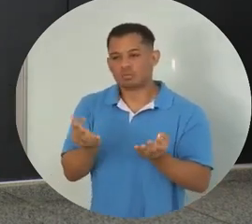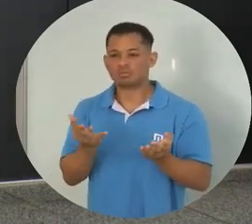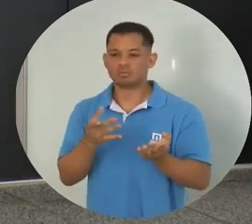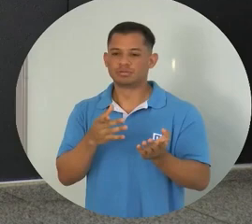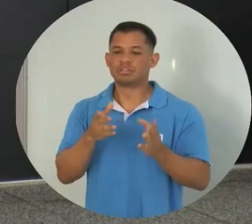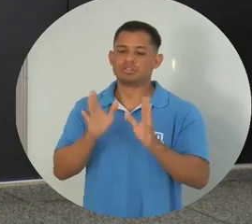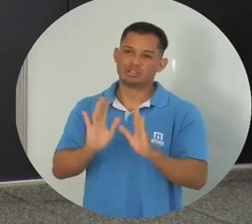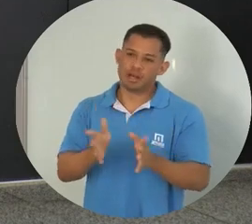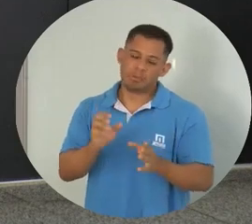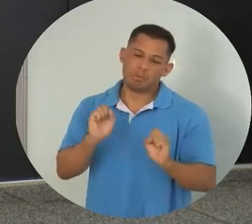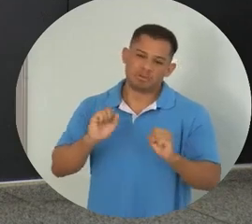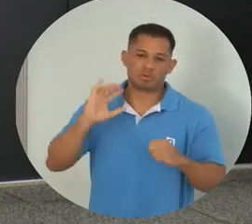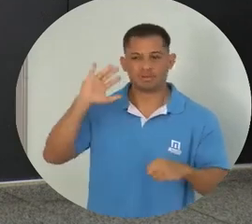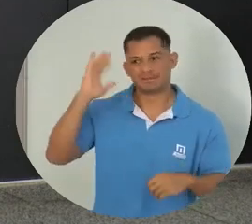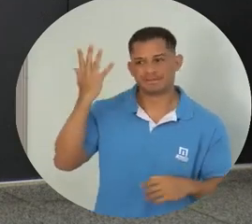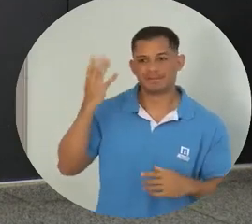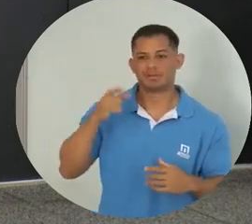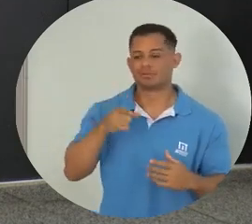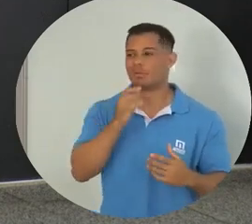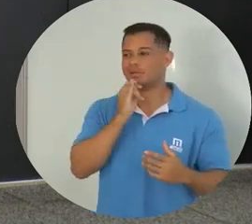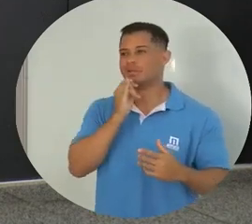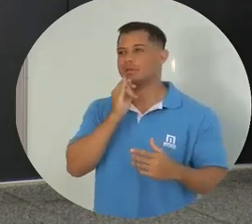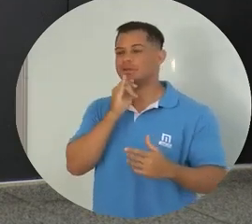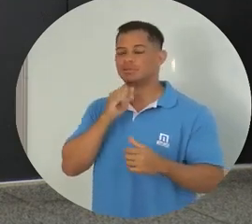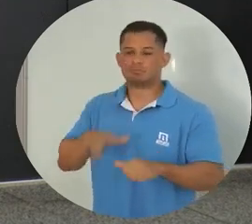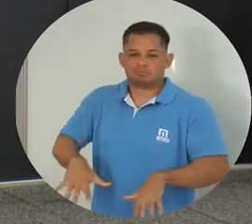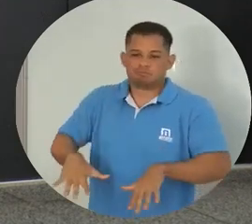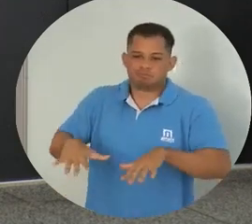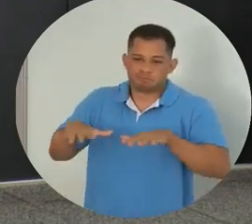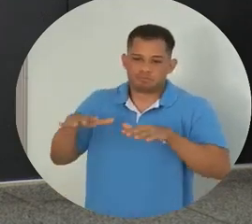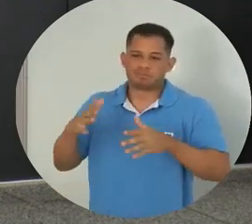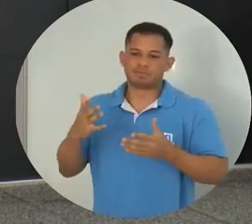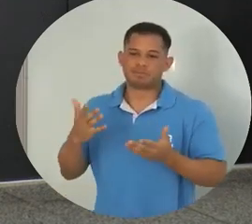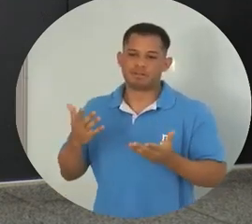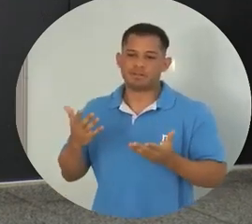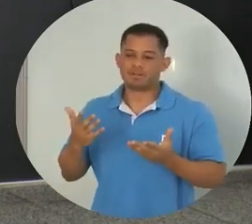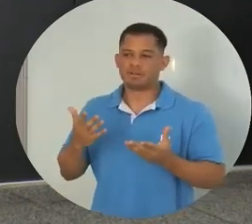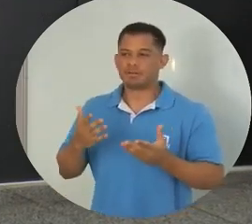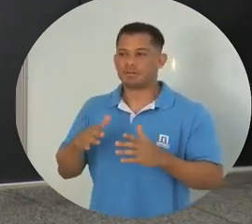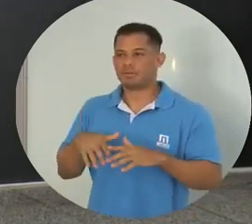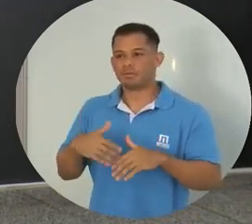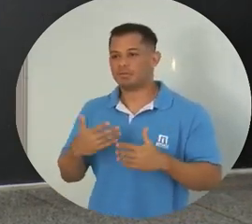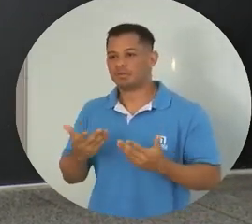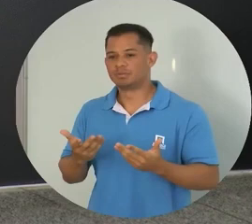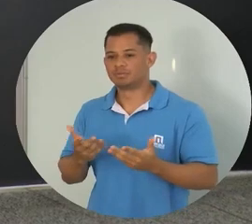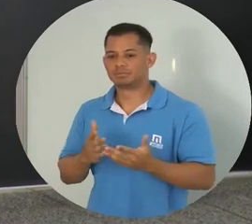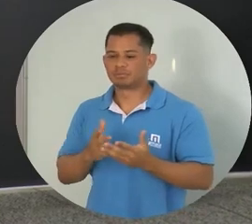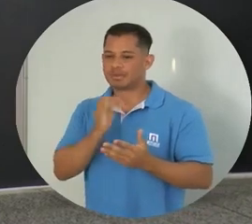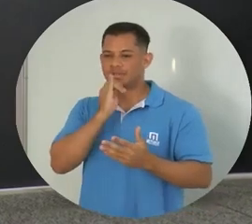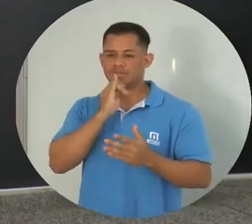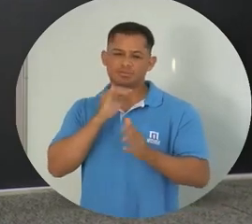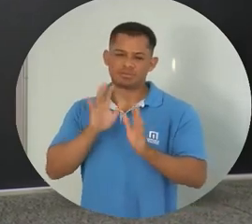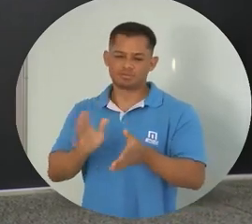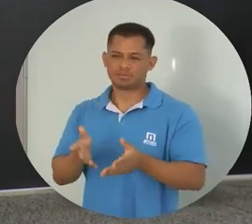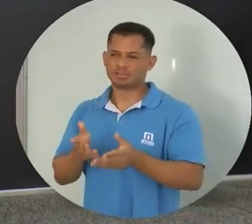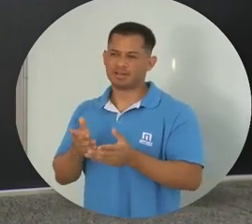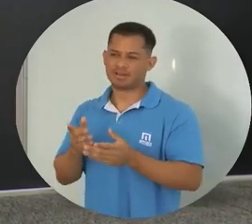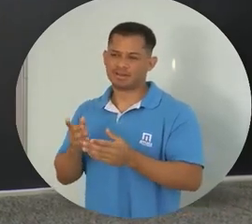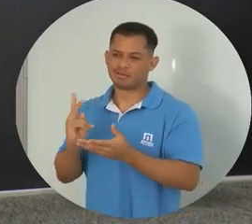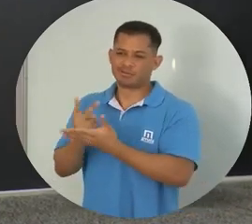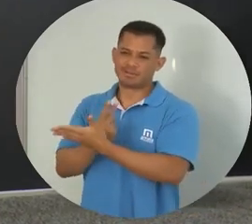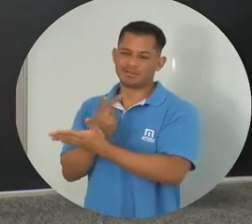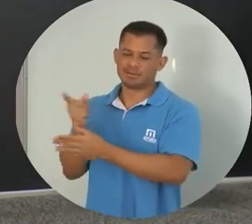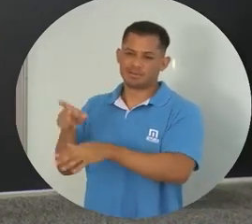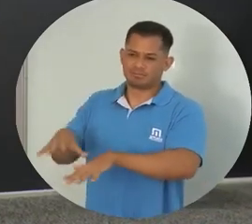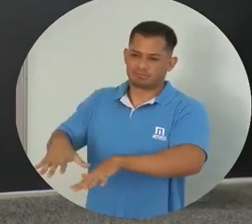evento, seja uma cheia extrema. A gente já teve mais de um empreendimento dimensionado para uma cheia